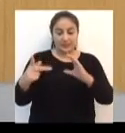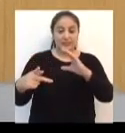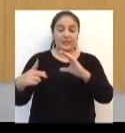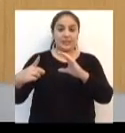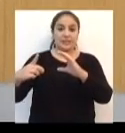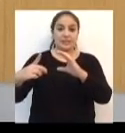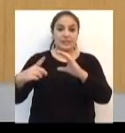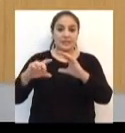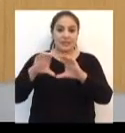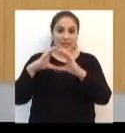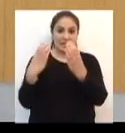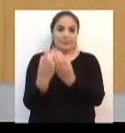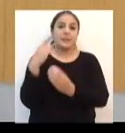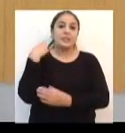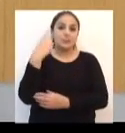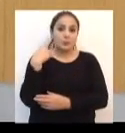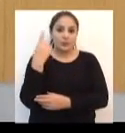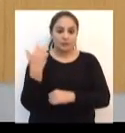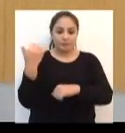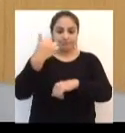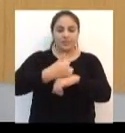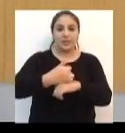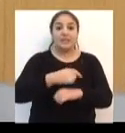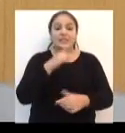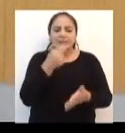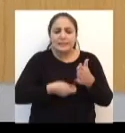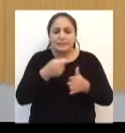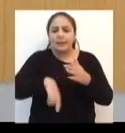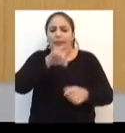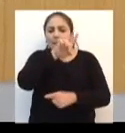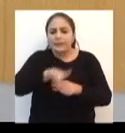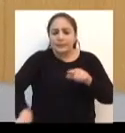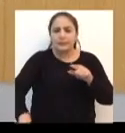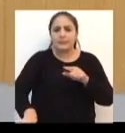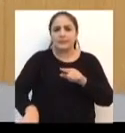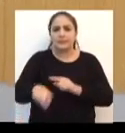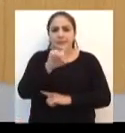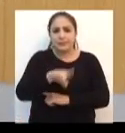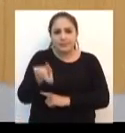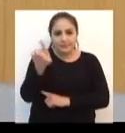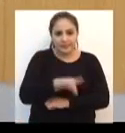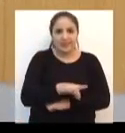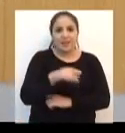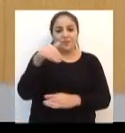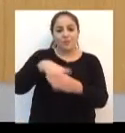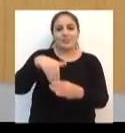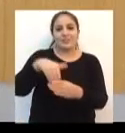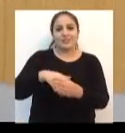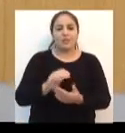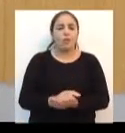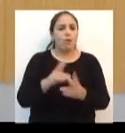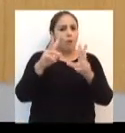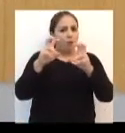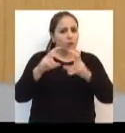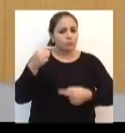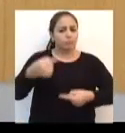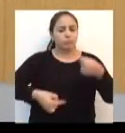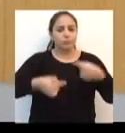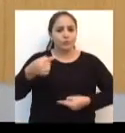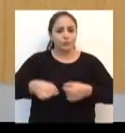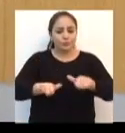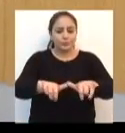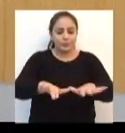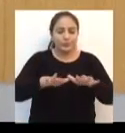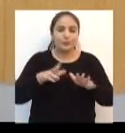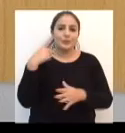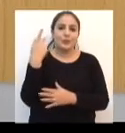anular a votação que aprovou a admissibilidade do parecer na casa. O assunto repercutiu durante o grande